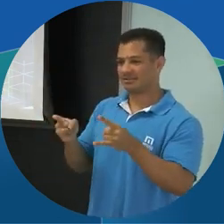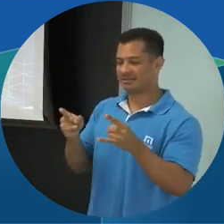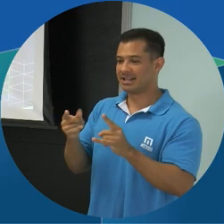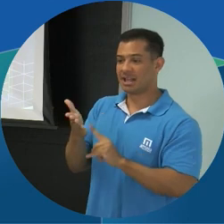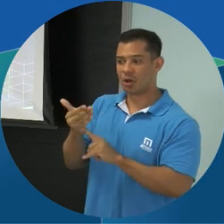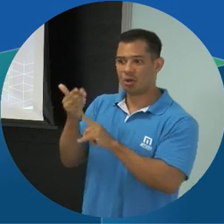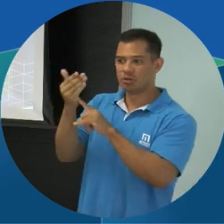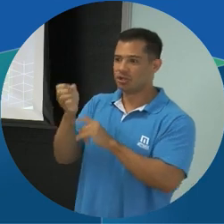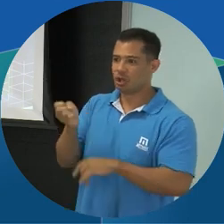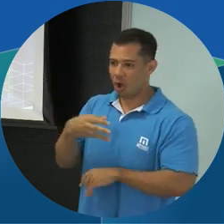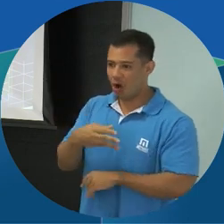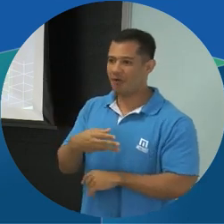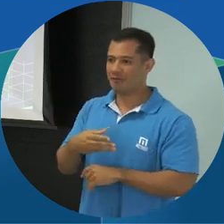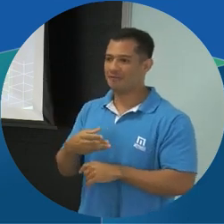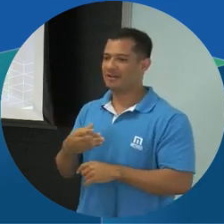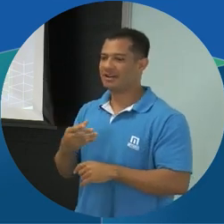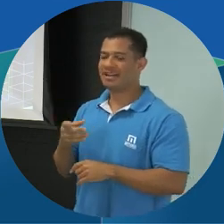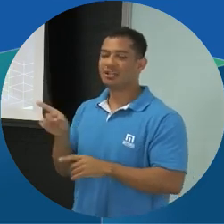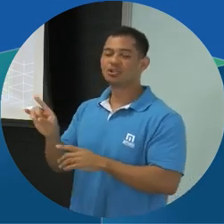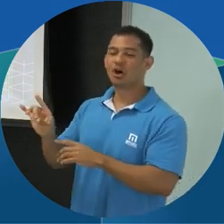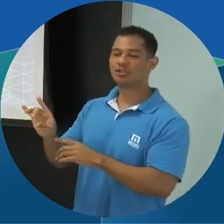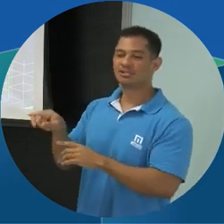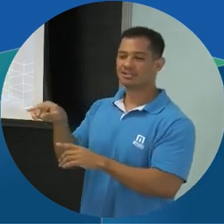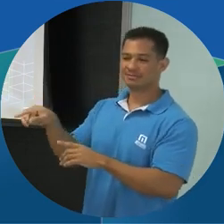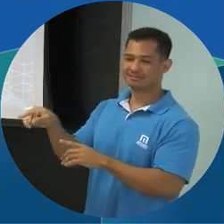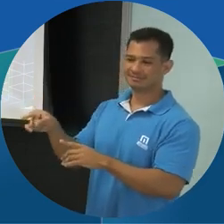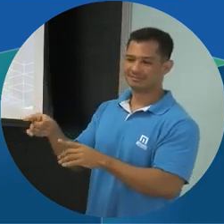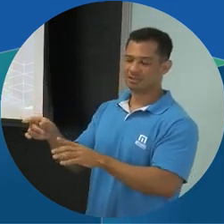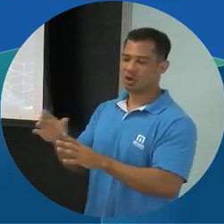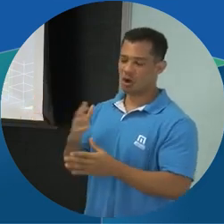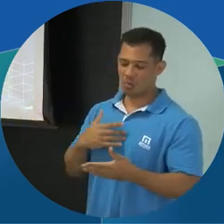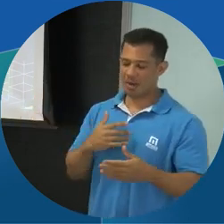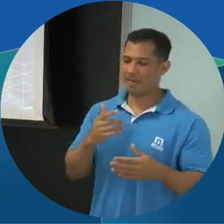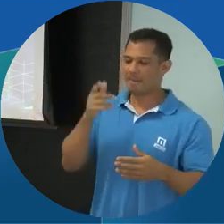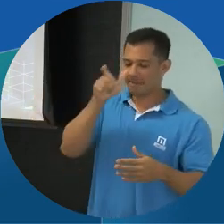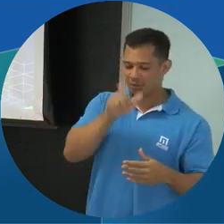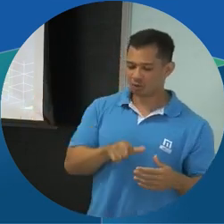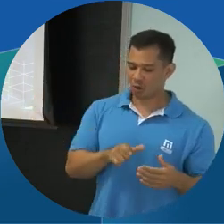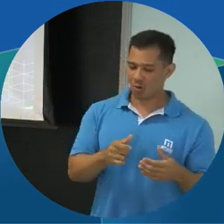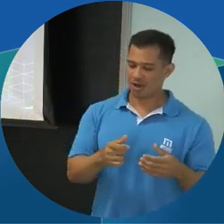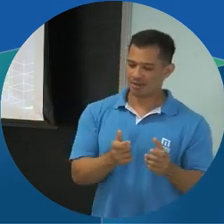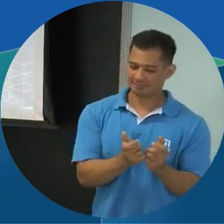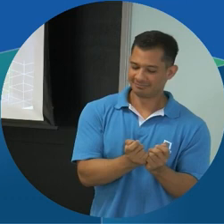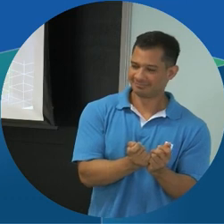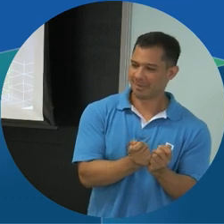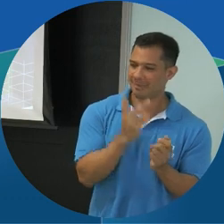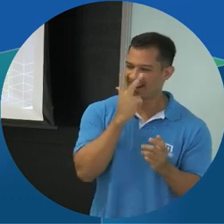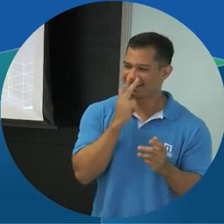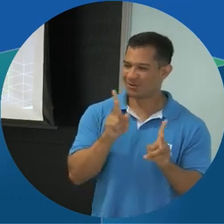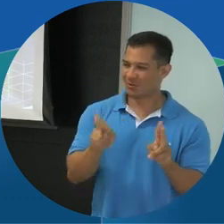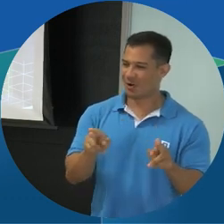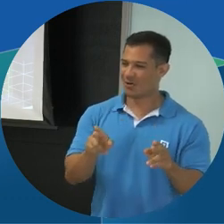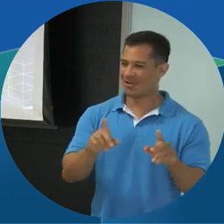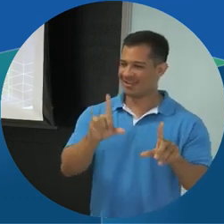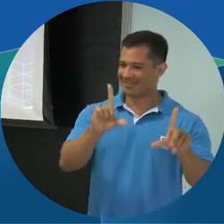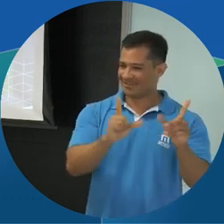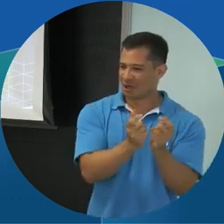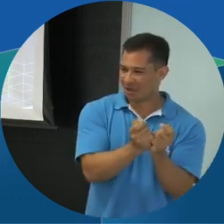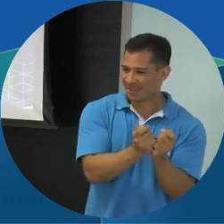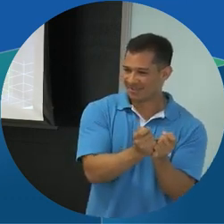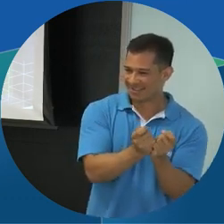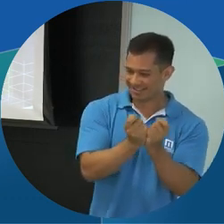inovadora. Ele funciona sozinho e tem uma pessoa com o joystick. A gente vai explicar um pouco melhor depois, mais para